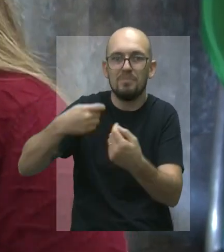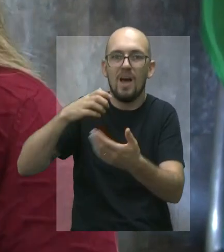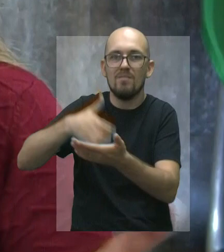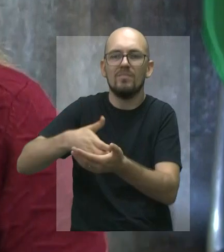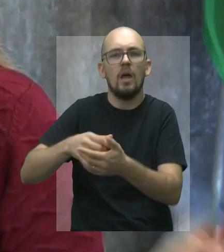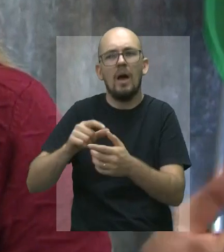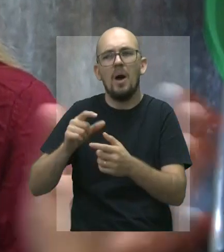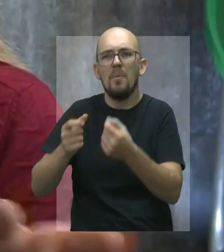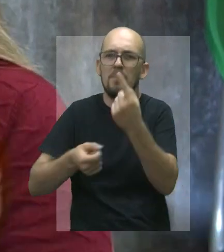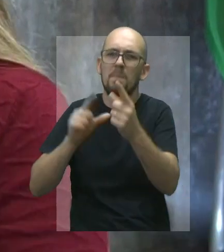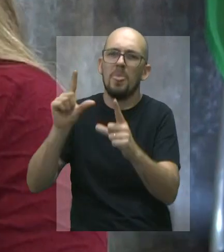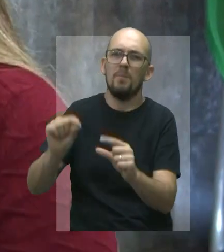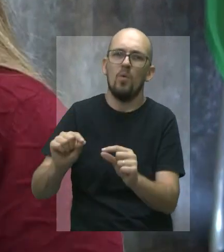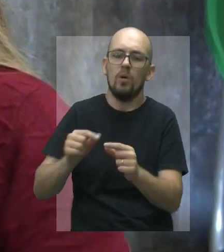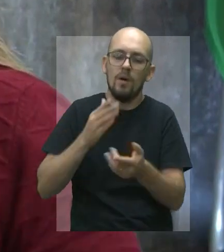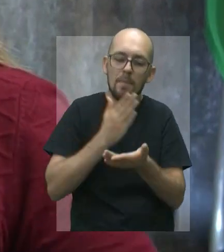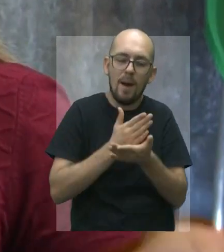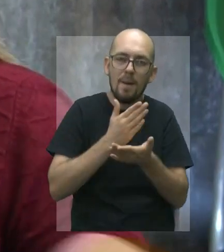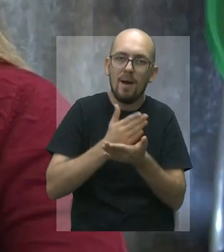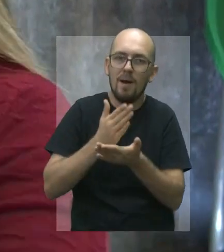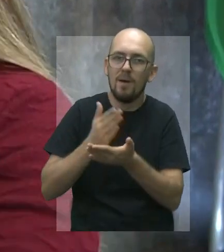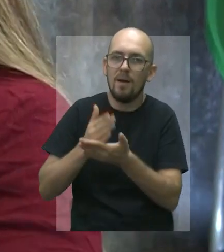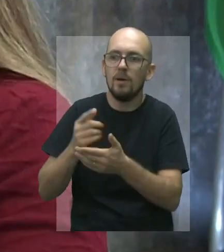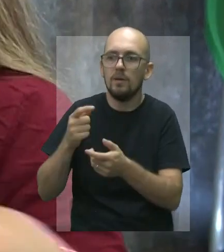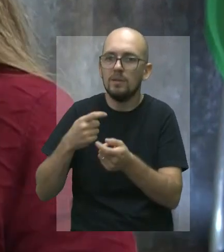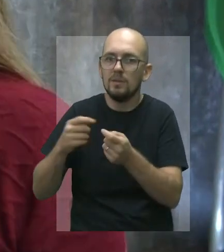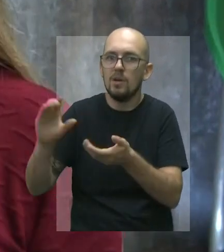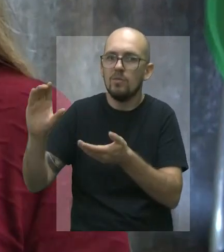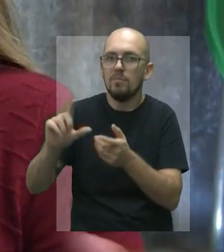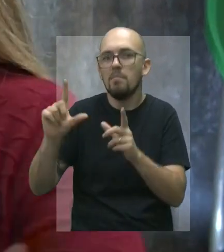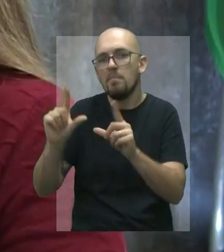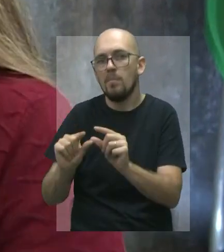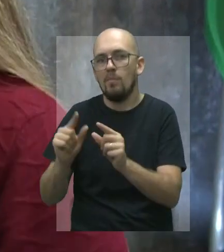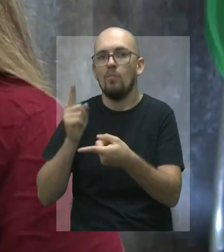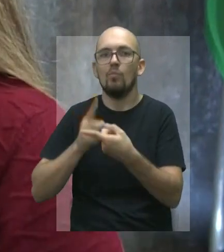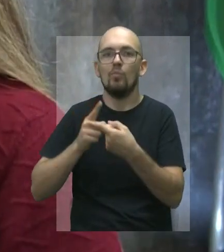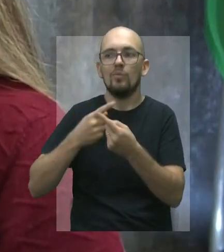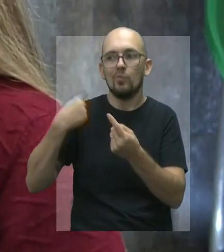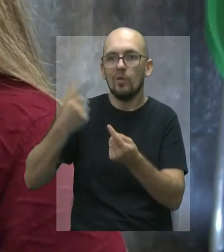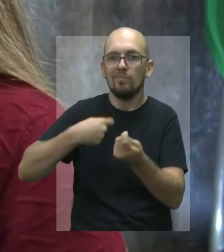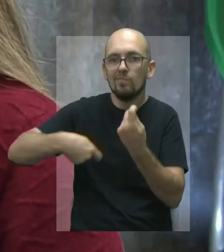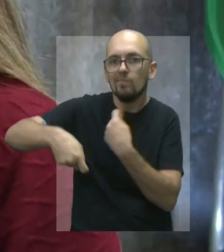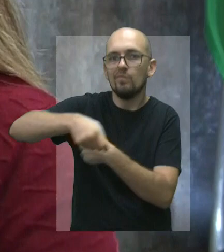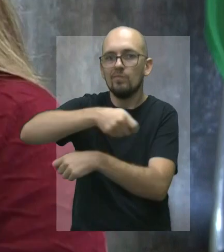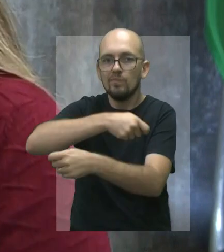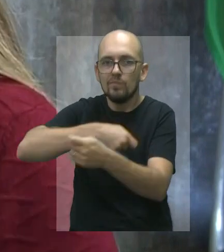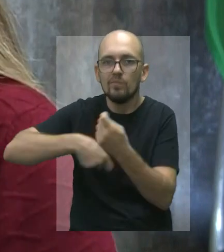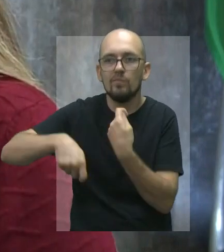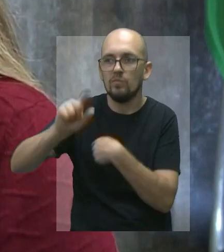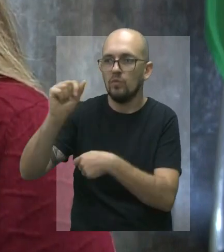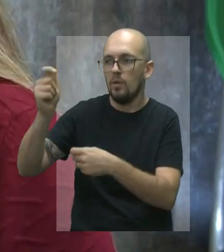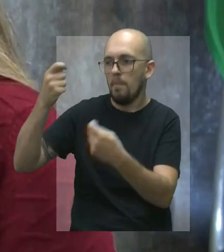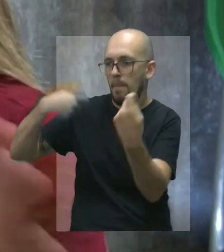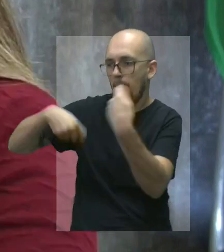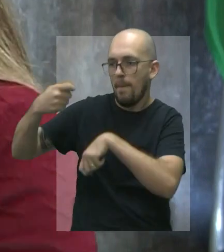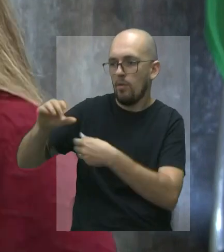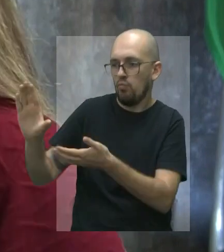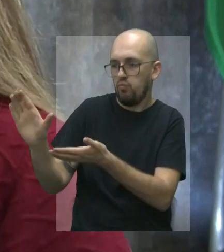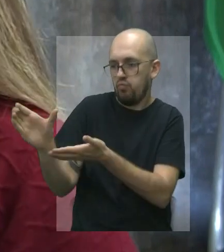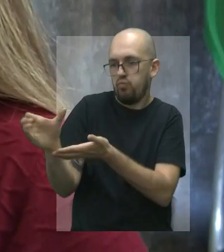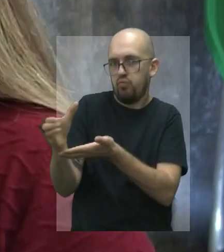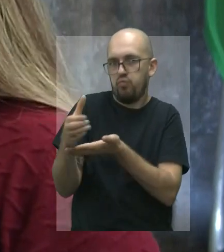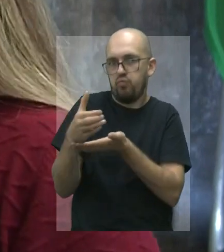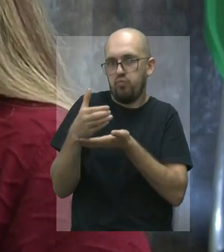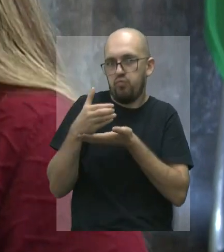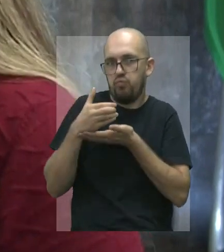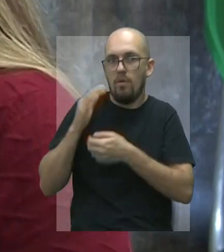gente vai trabalhando, vai administrando esse caixa que foi arrecadado até